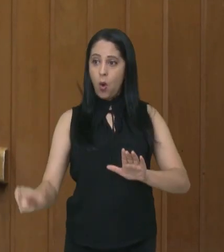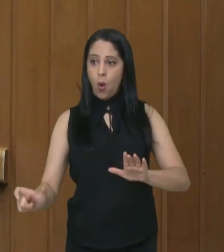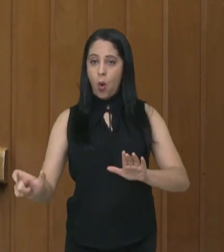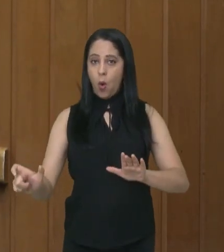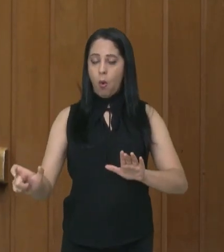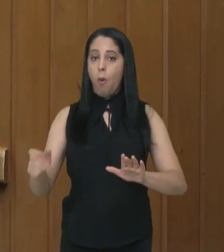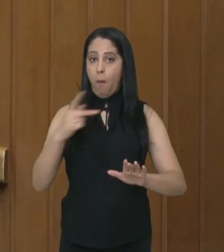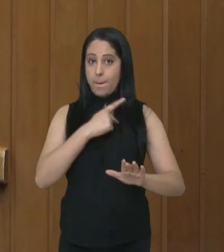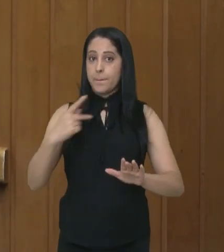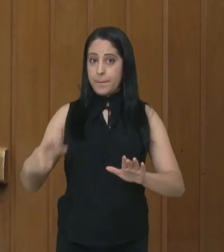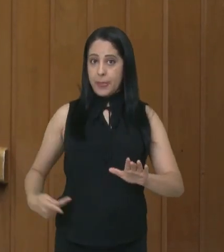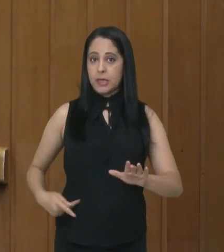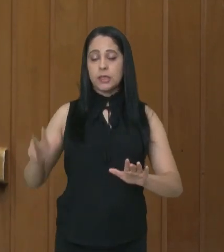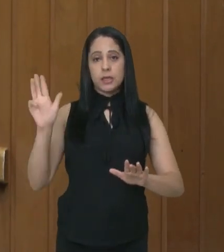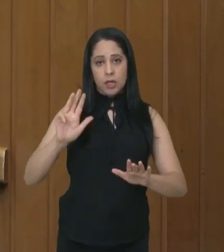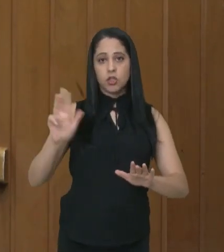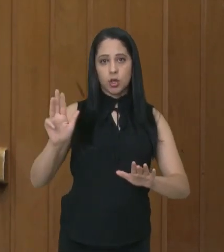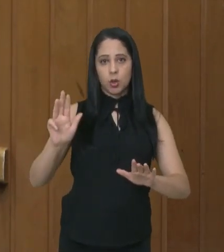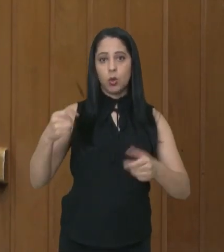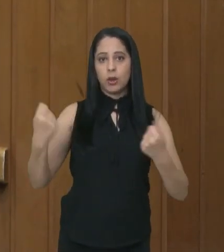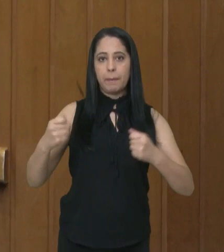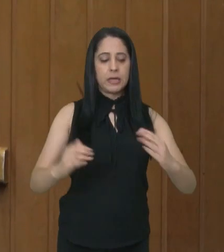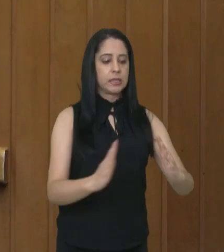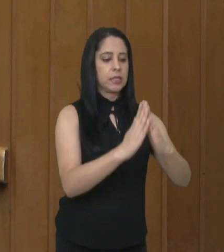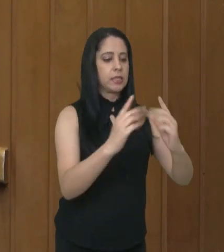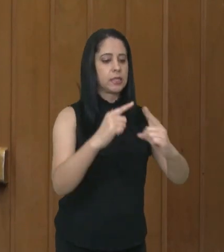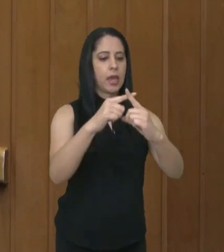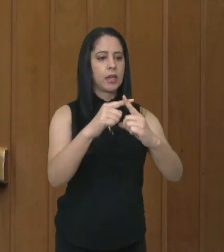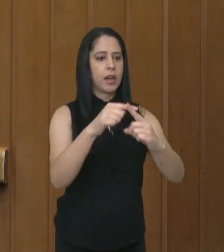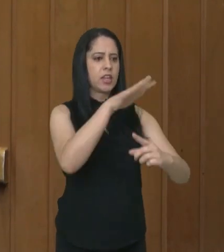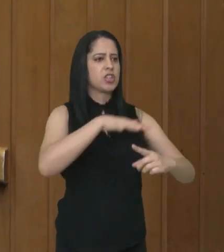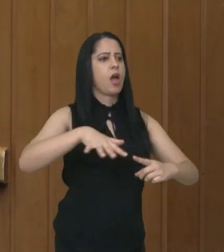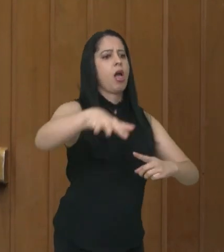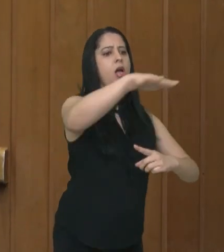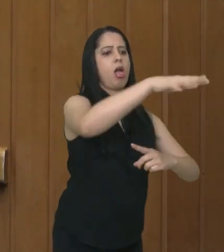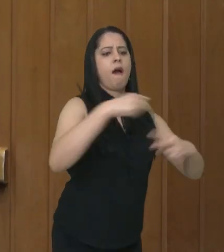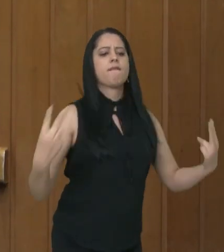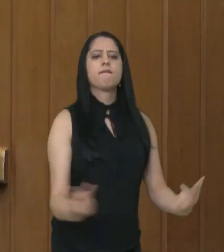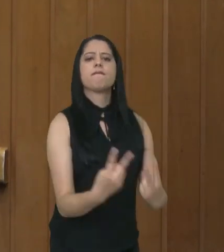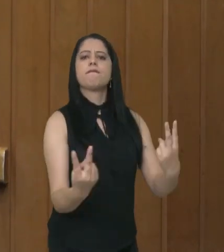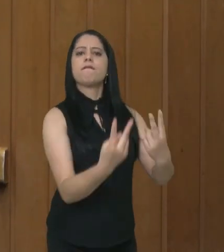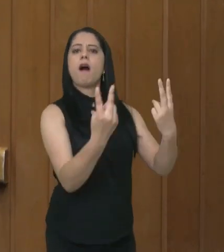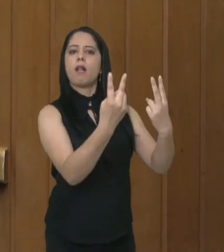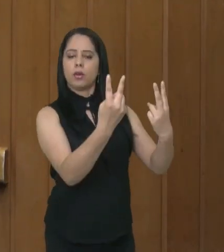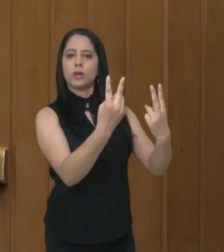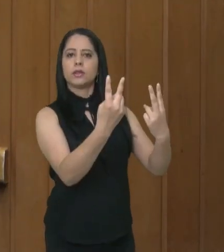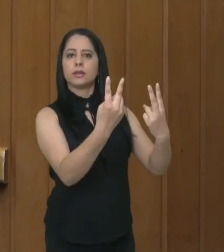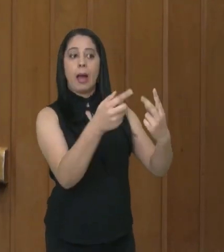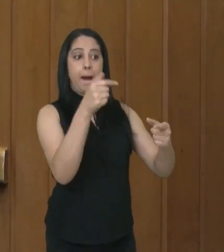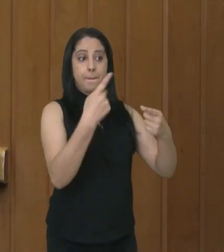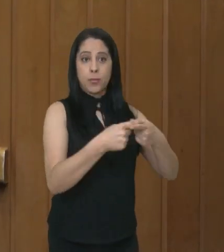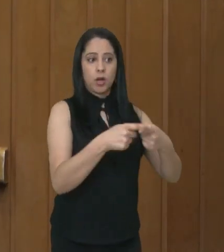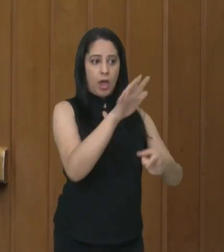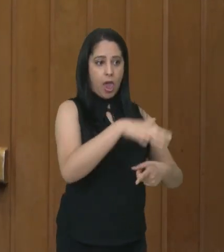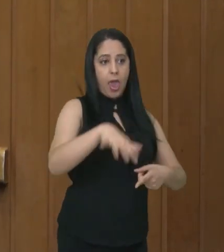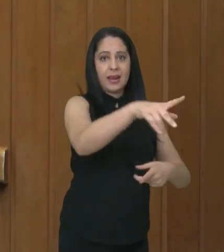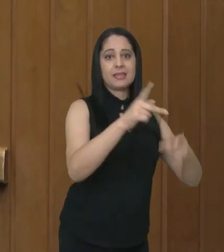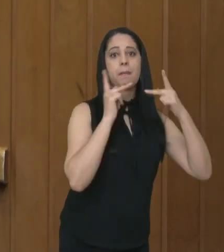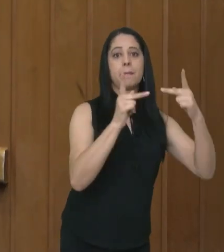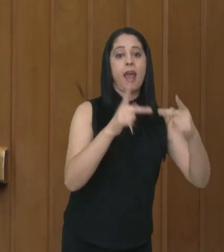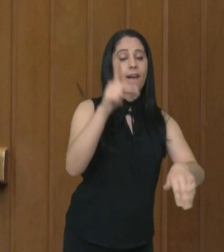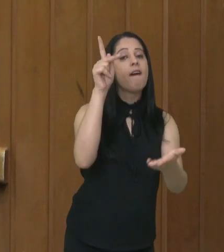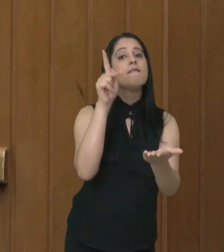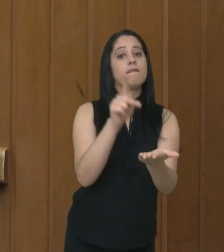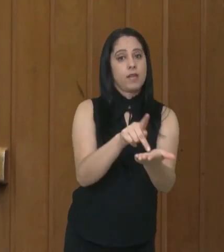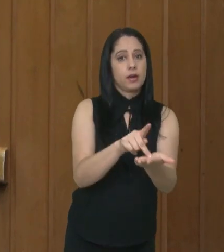e valorize as igrejas que estão espalhadas em todo o Brasil, em todo o mundo, pregando a verdade. E